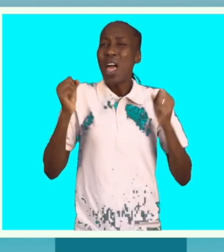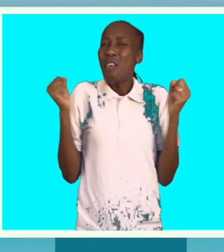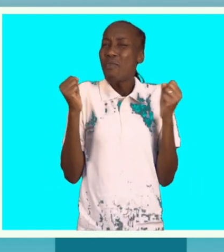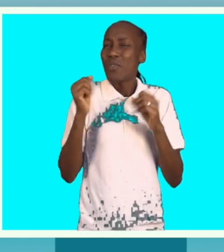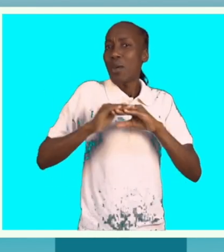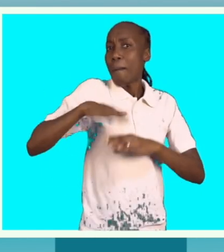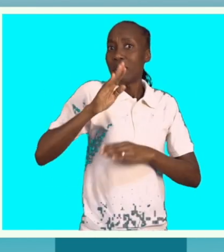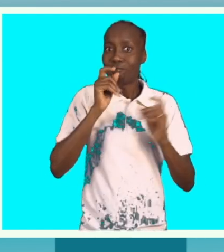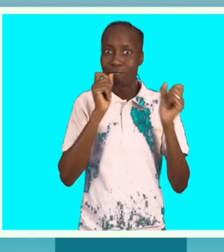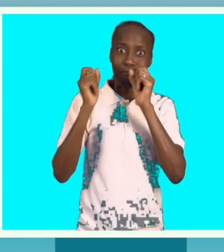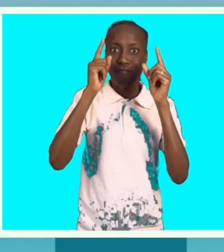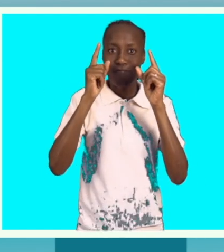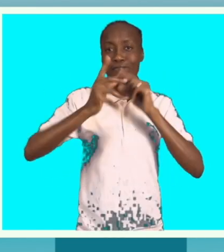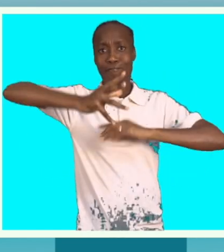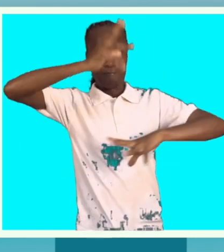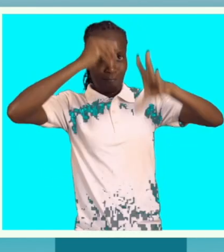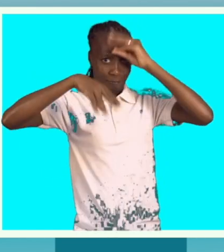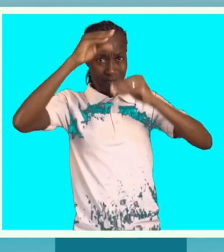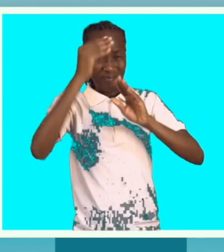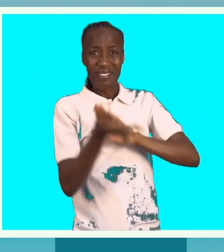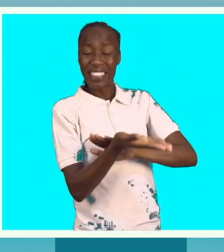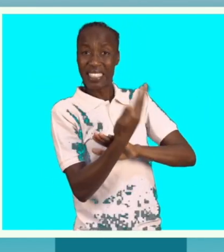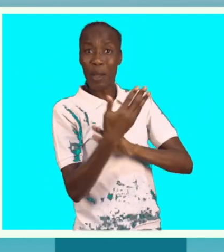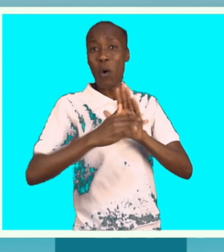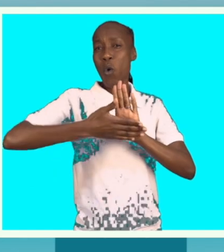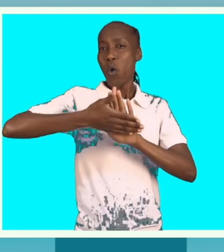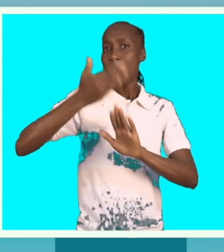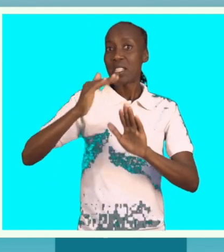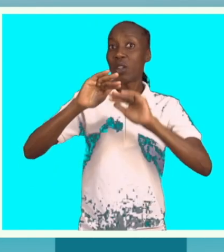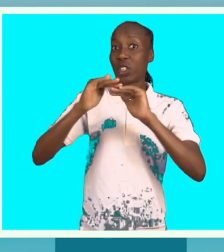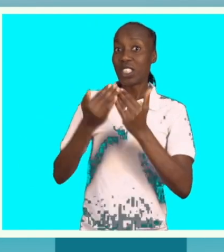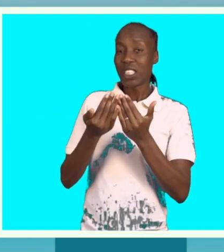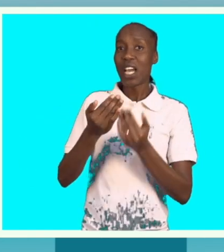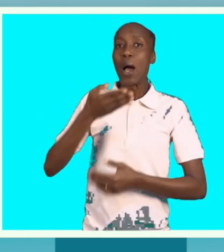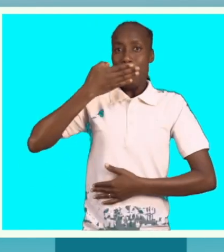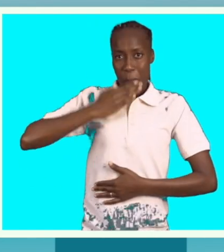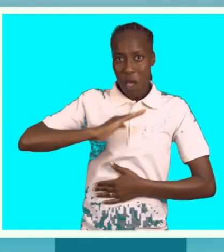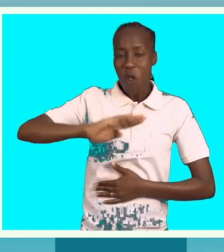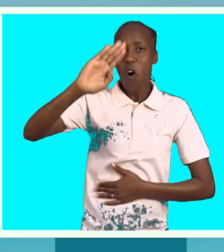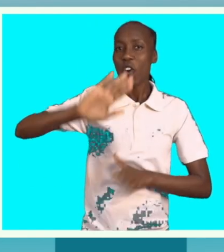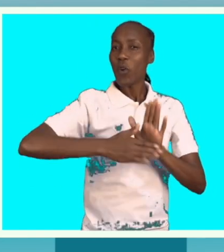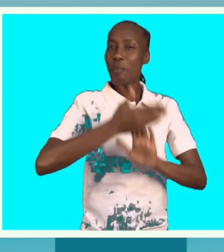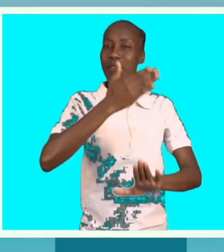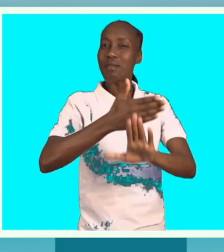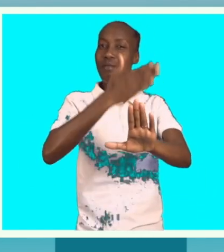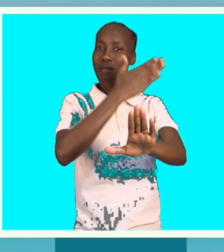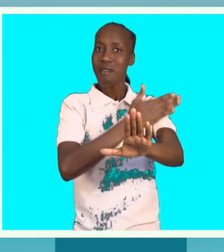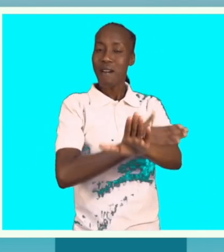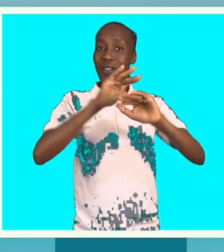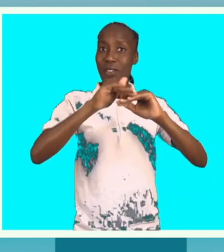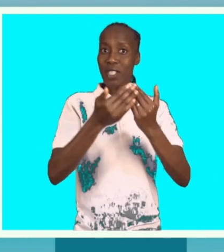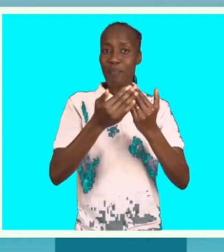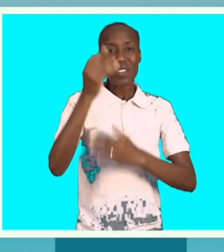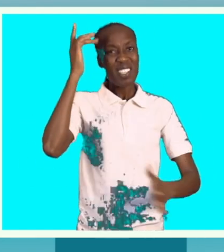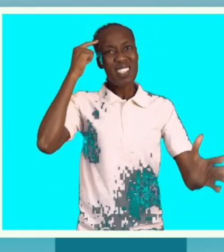sendo uma zona de muito frio, aprendemos a acordar mais cedo para que começássemos o nosso dia melhor. E